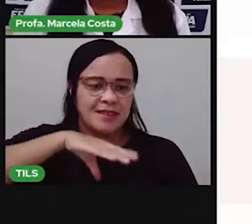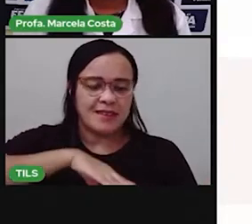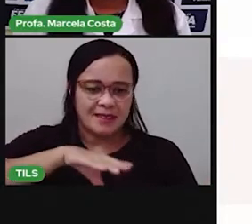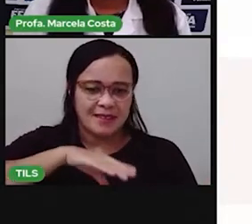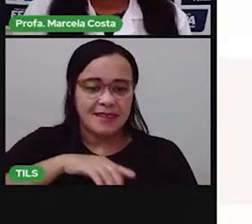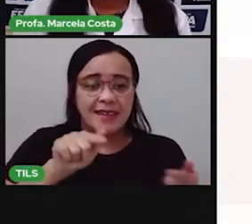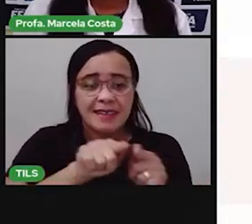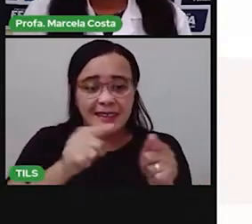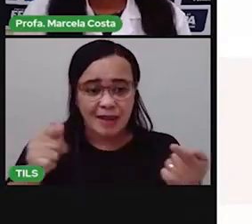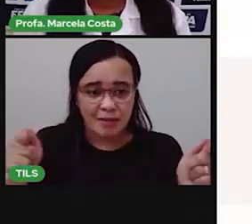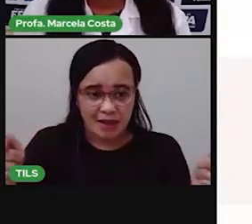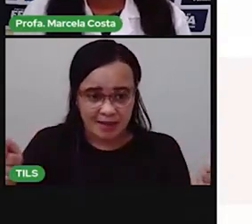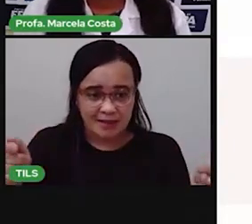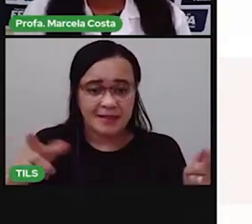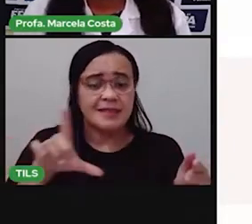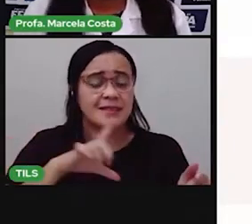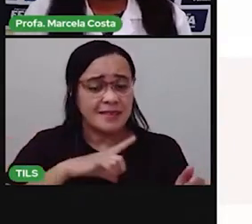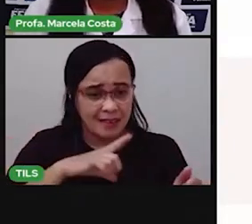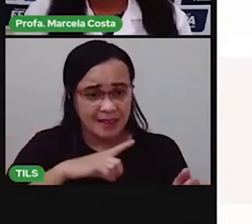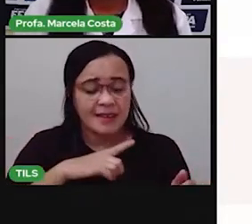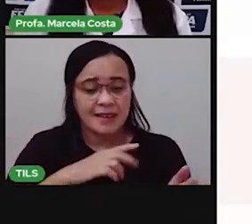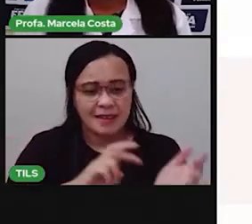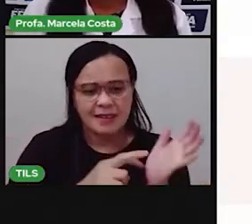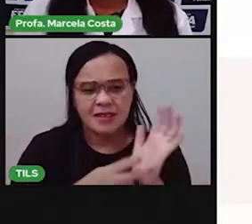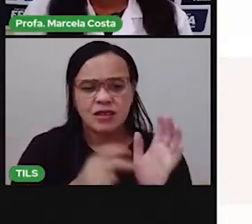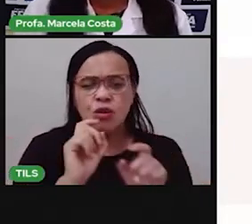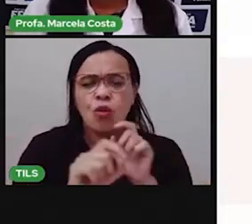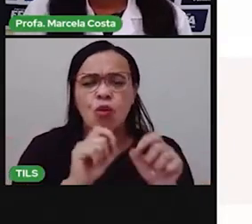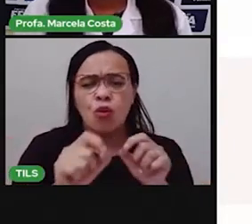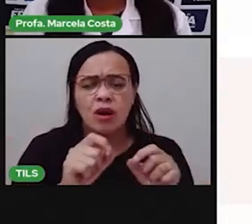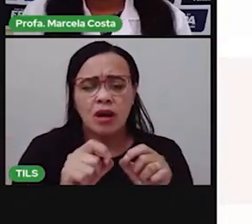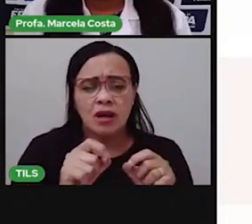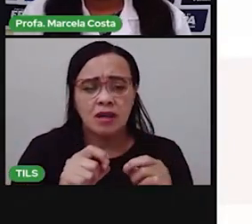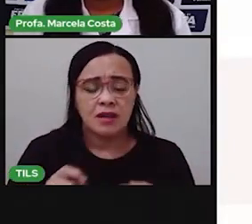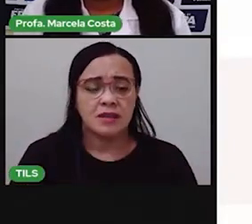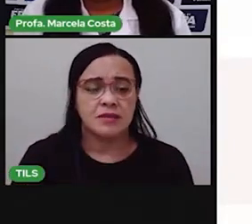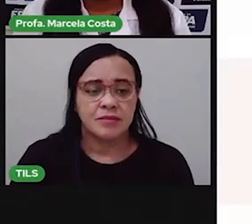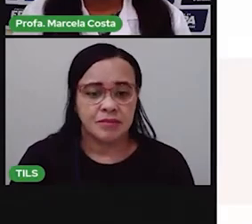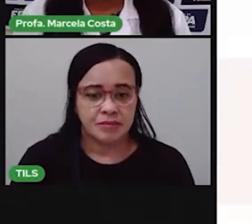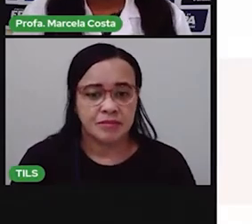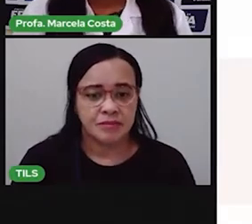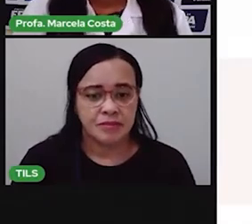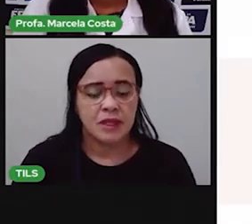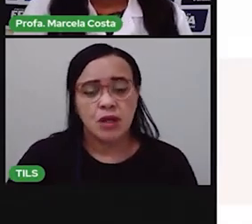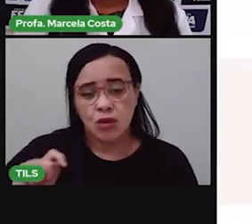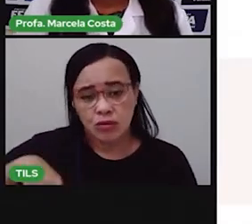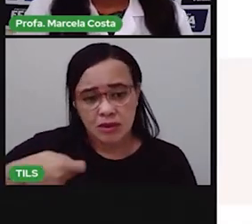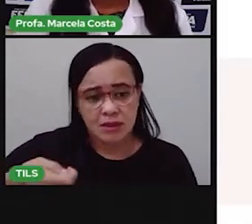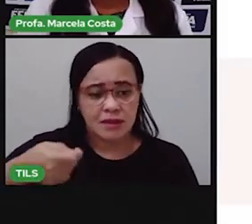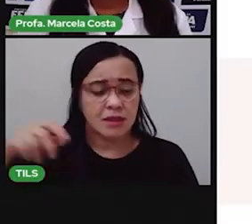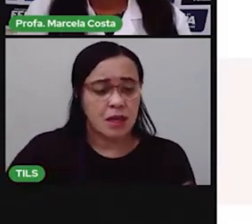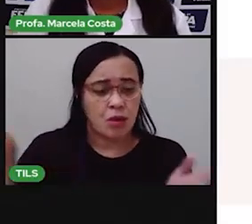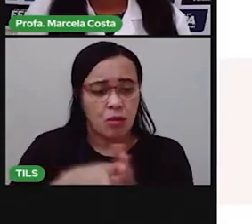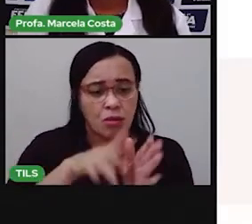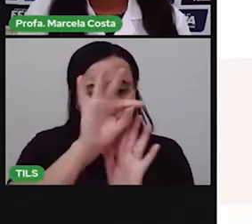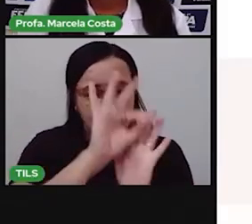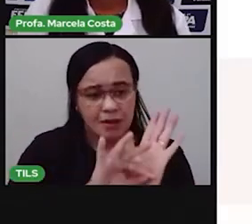conseguem dizer qual é o significado desses sinais no texto?